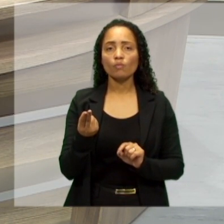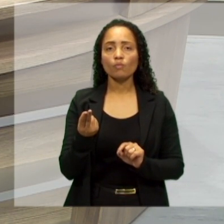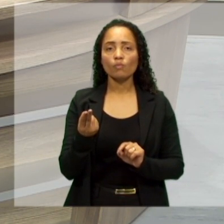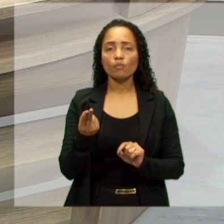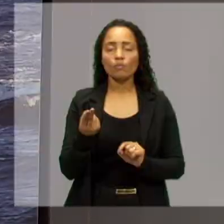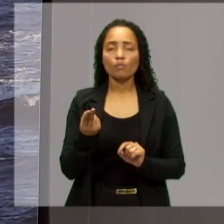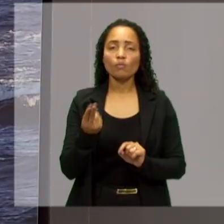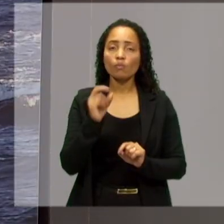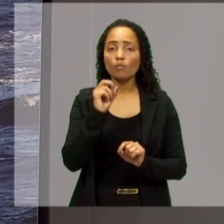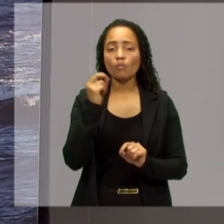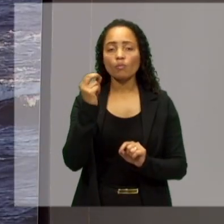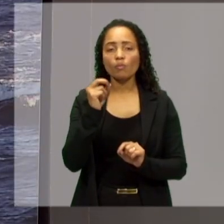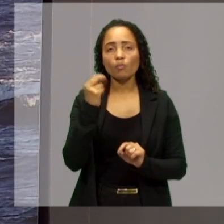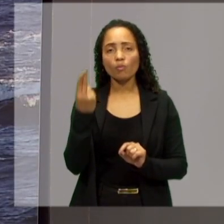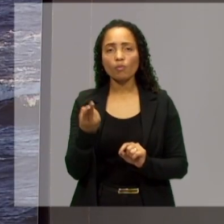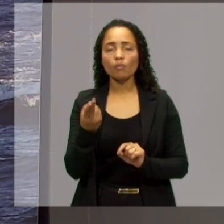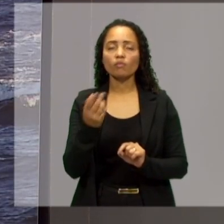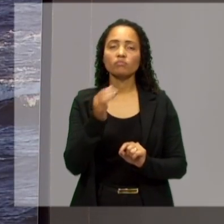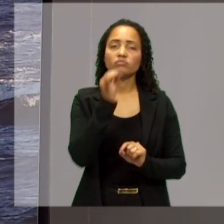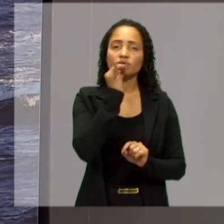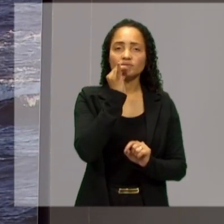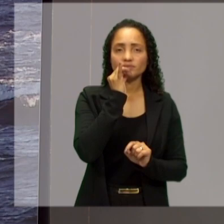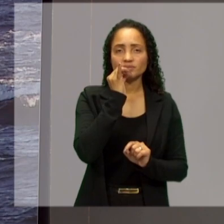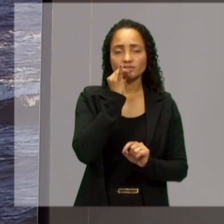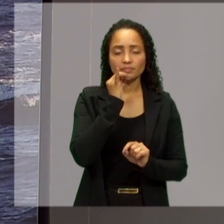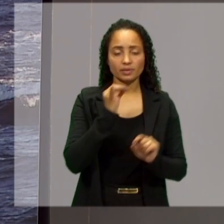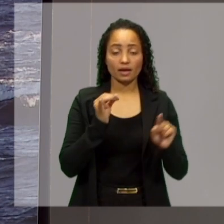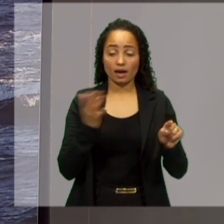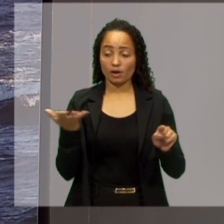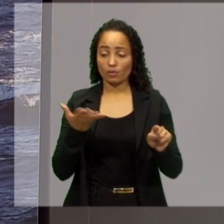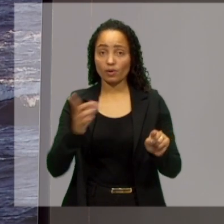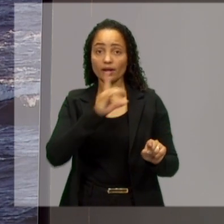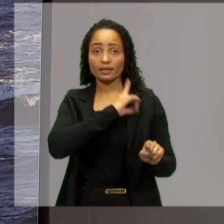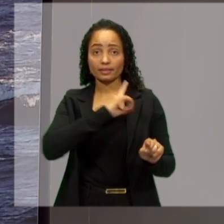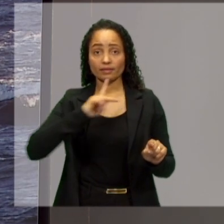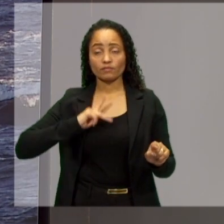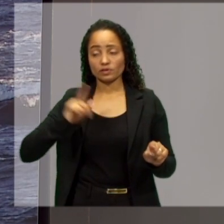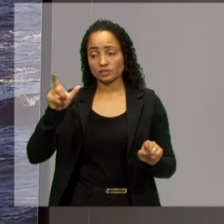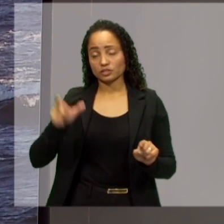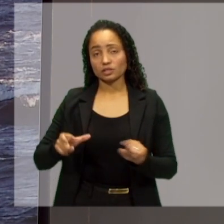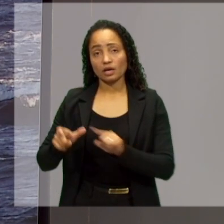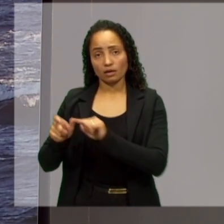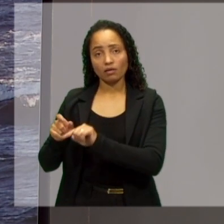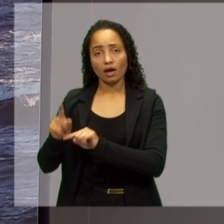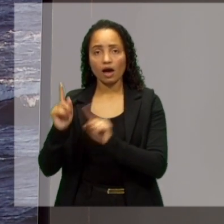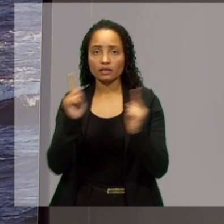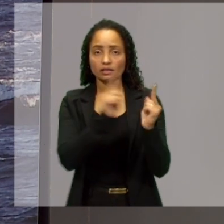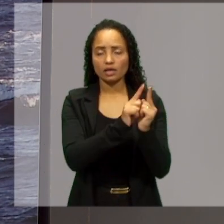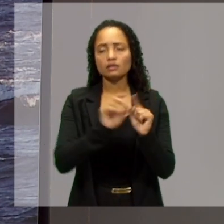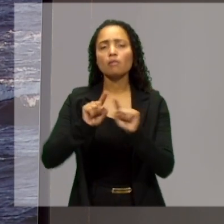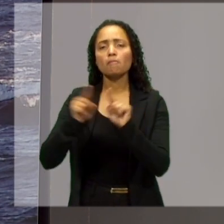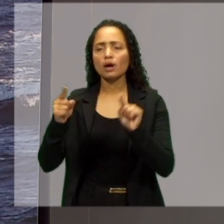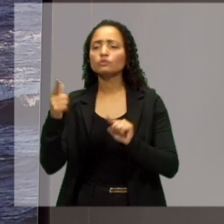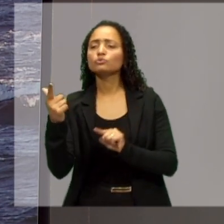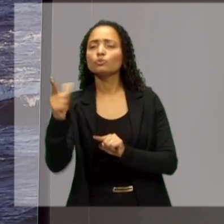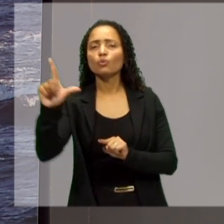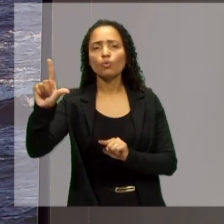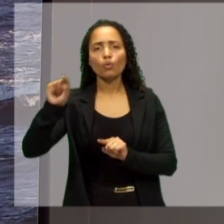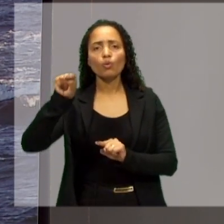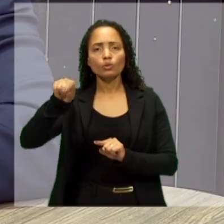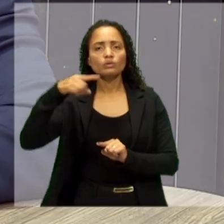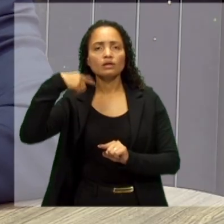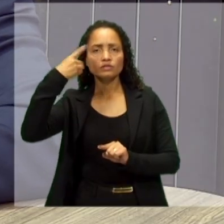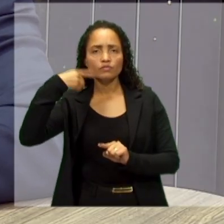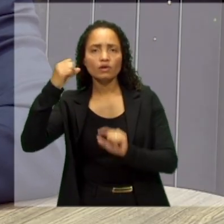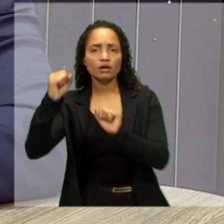unidade, digamos assim? Está com o defensor X, mas defensor Y pode pegar em um determinado momento